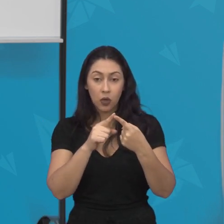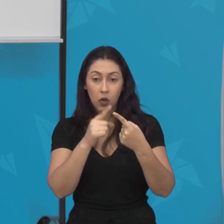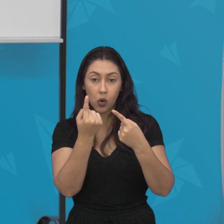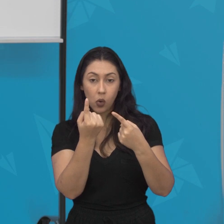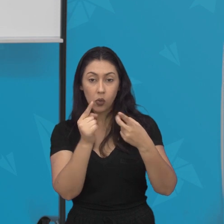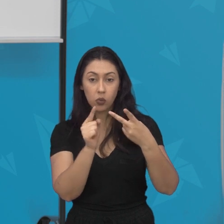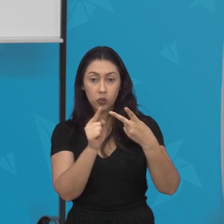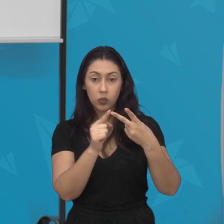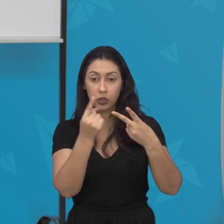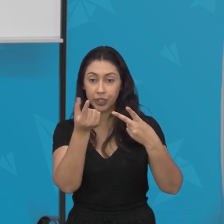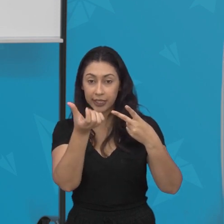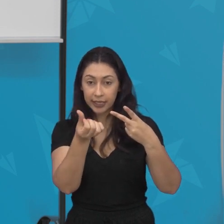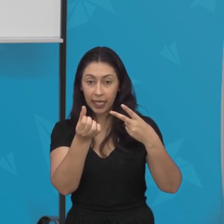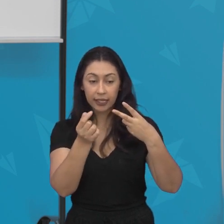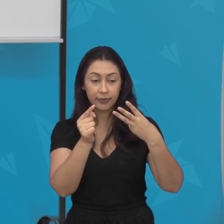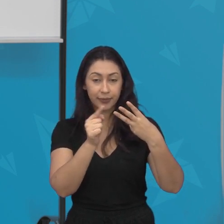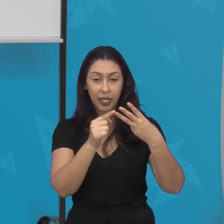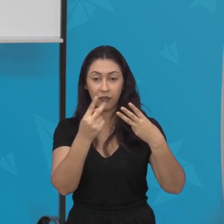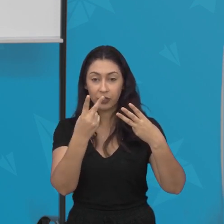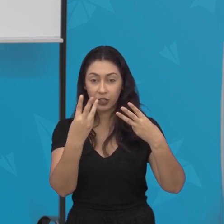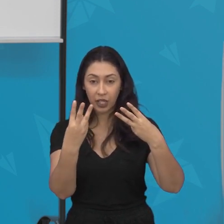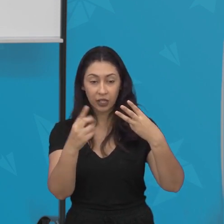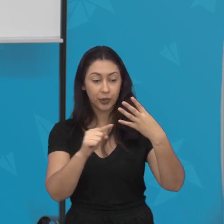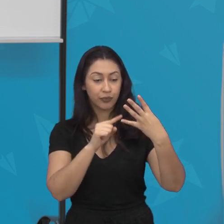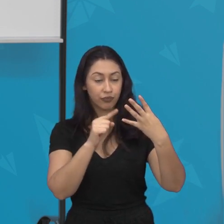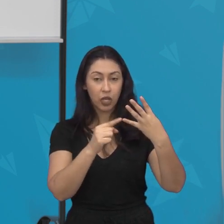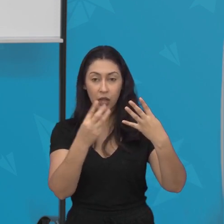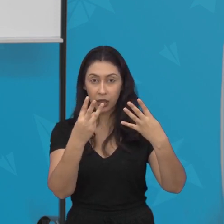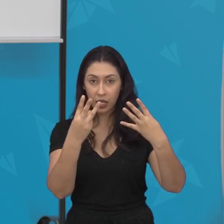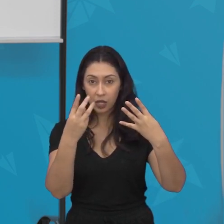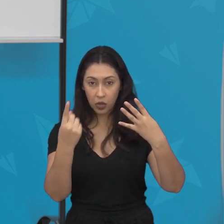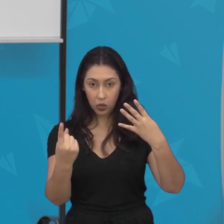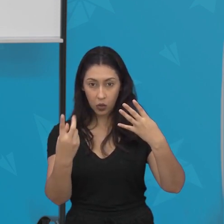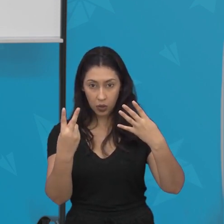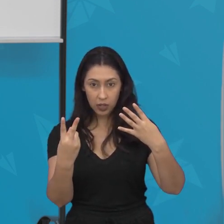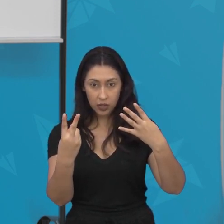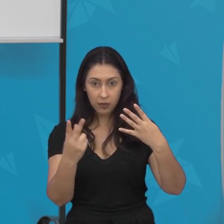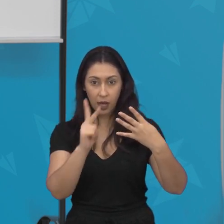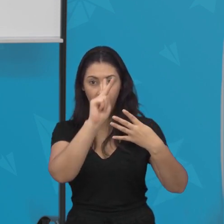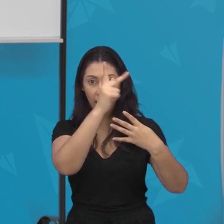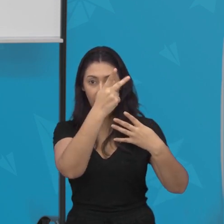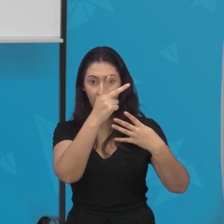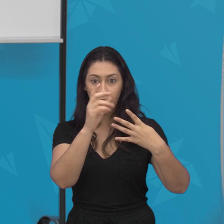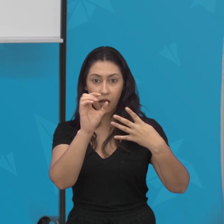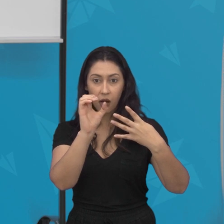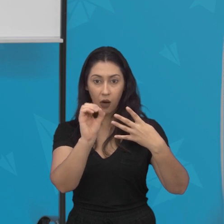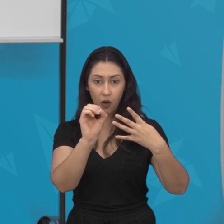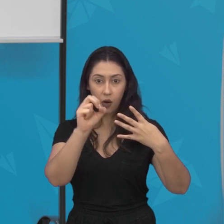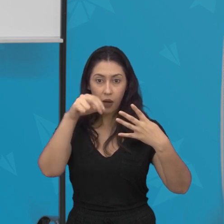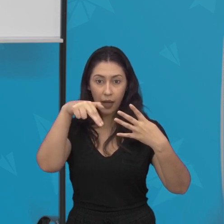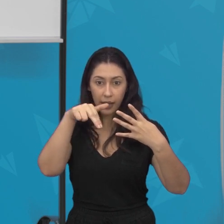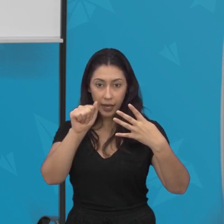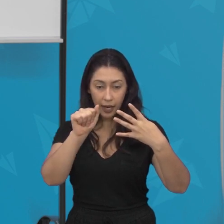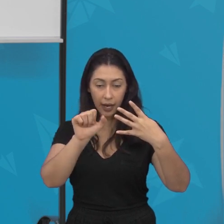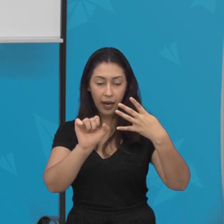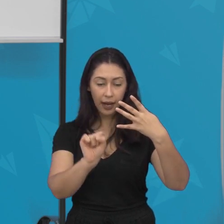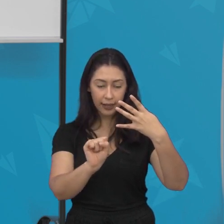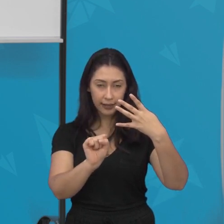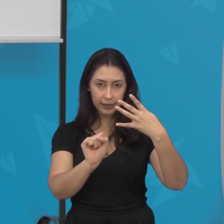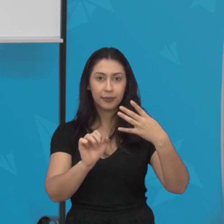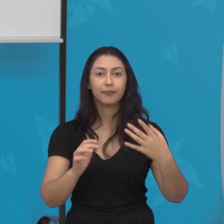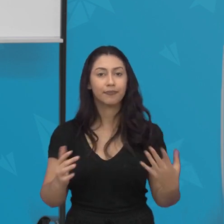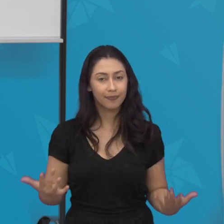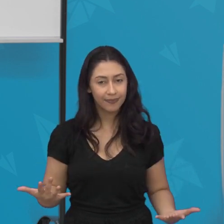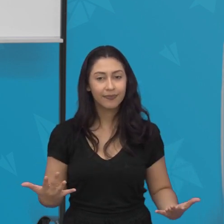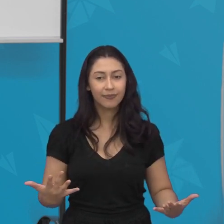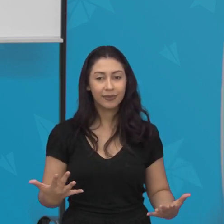1, oxigênio 16, Na 23 e enxofre 32, né? Tirando o hidrogênio e oxigênio ali, que geralmente já tem muito exercício, existem muitos exercícios